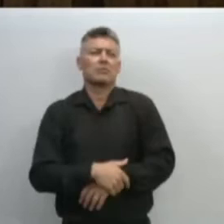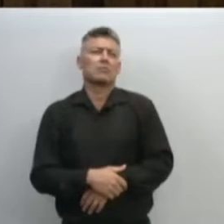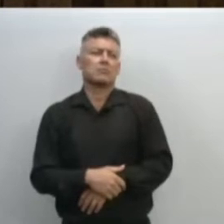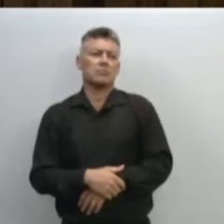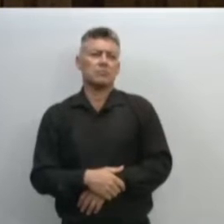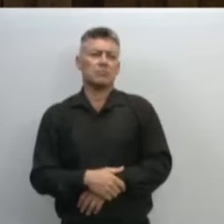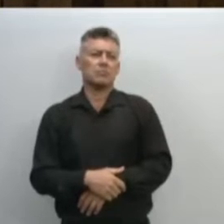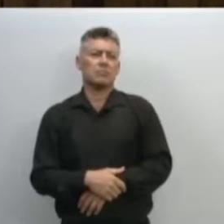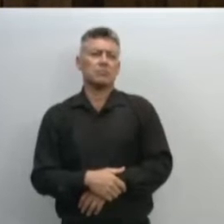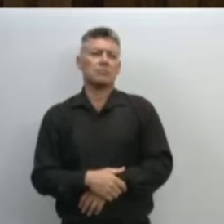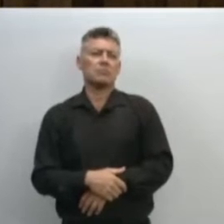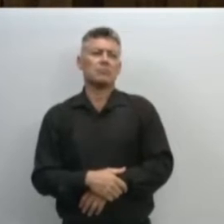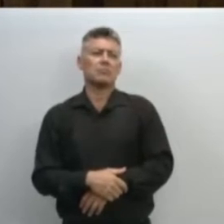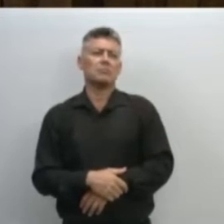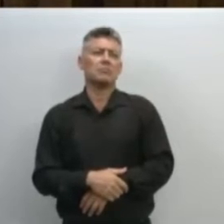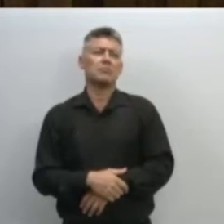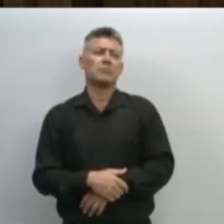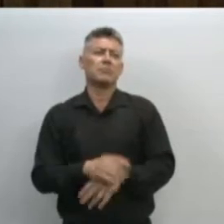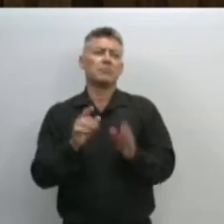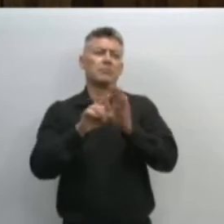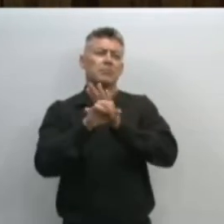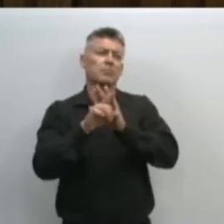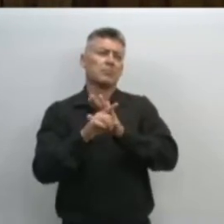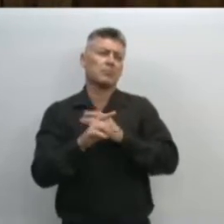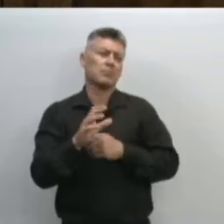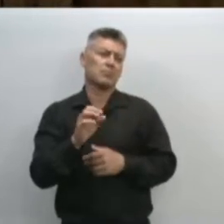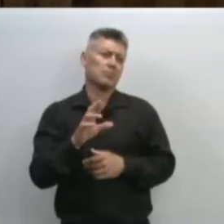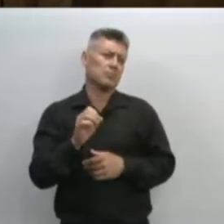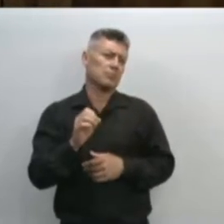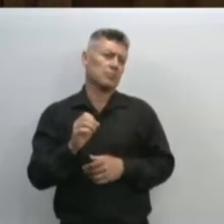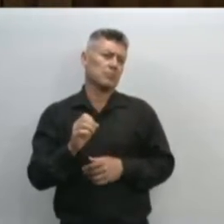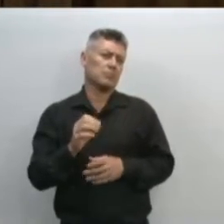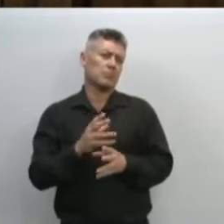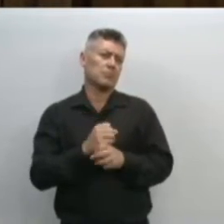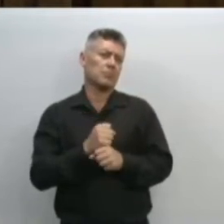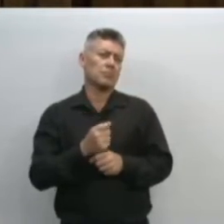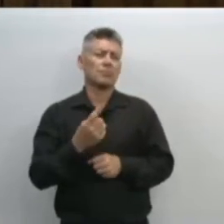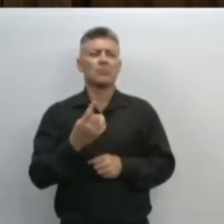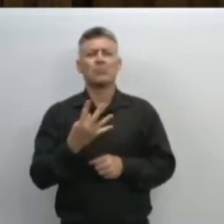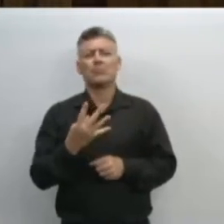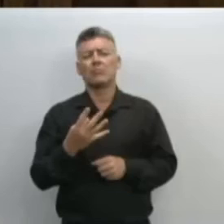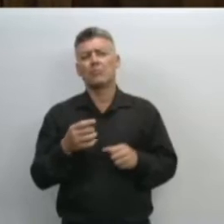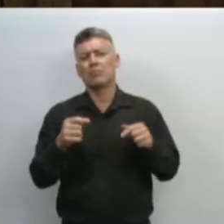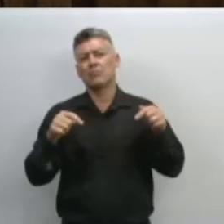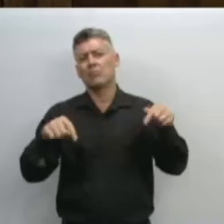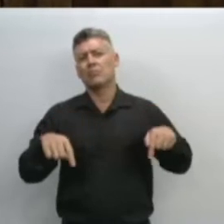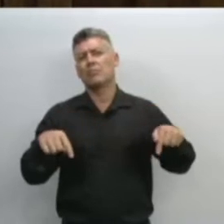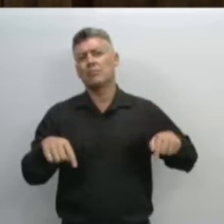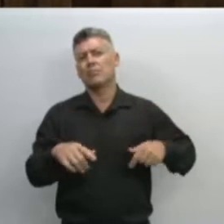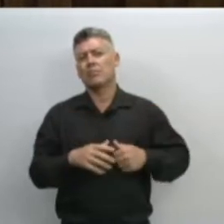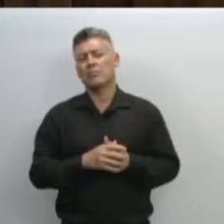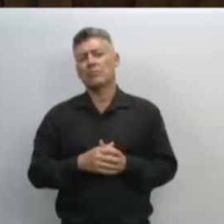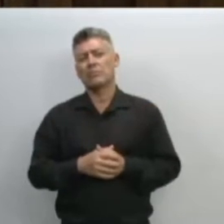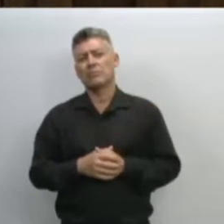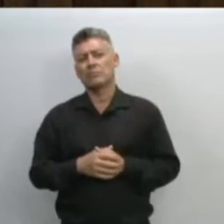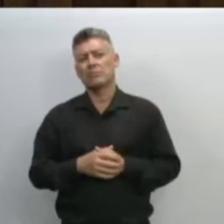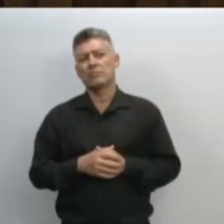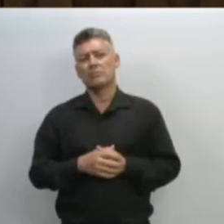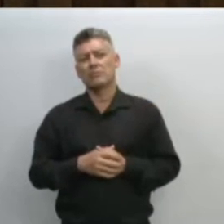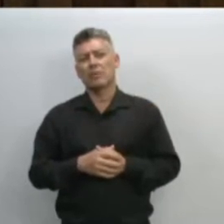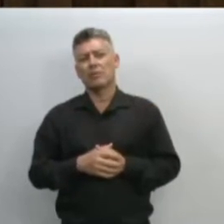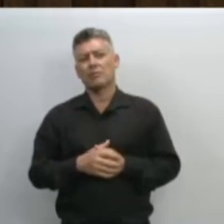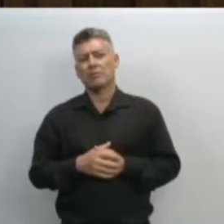ainda persiste na verificação de quórum, porque só em plenário já conta 14 vereadores, só no plenário.